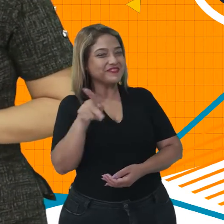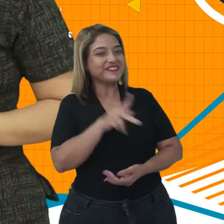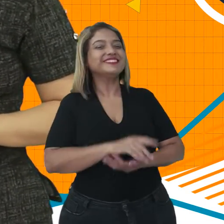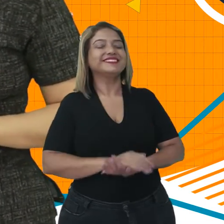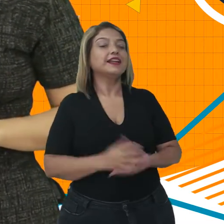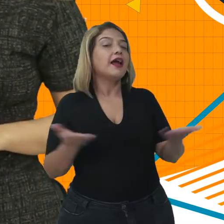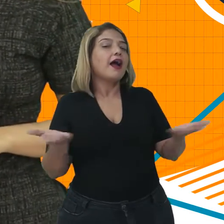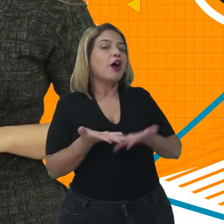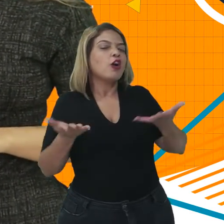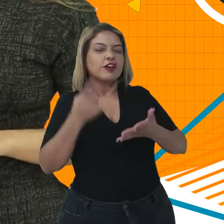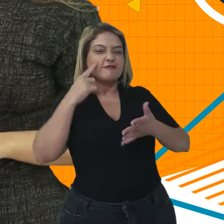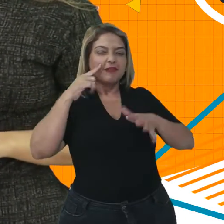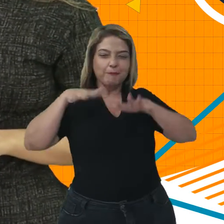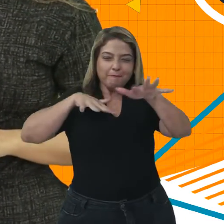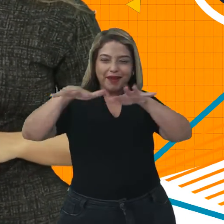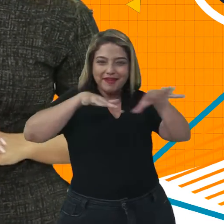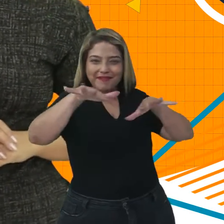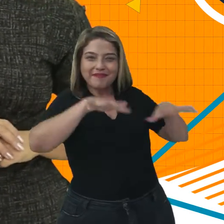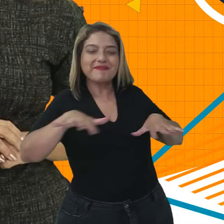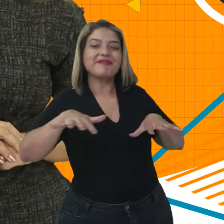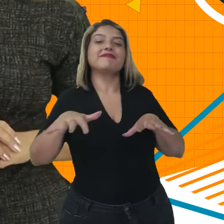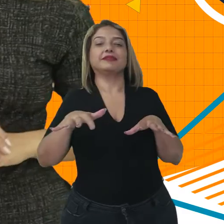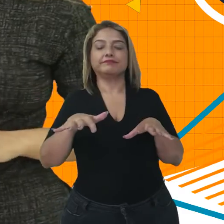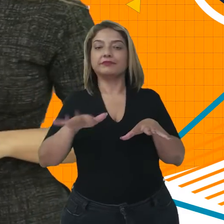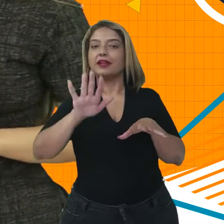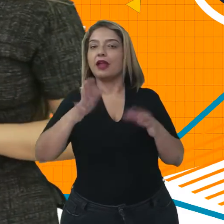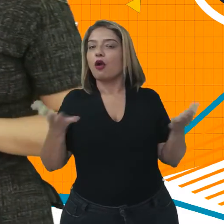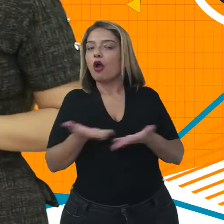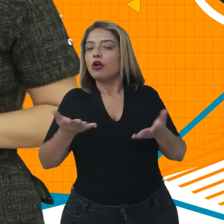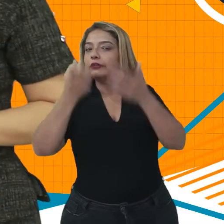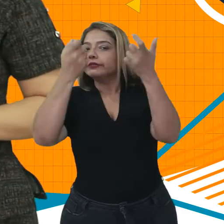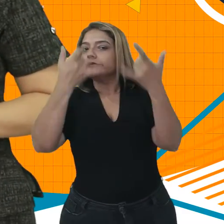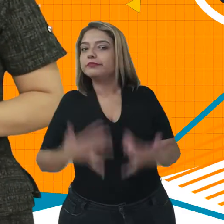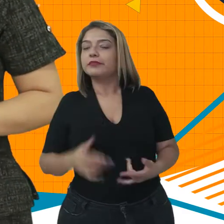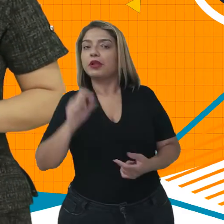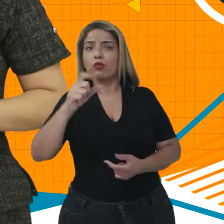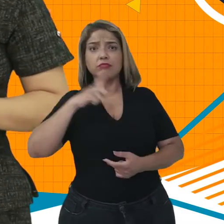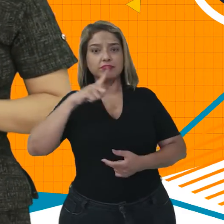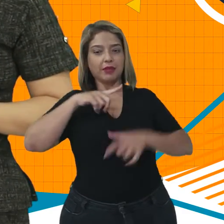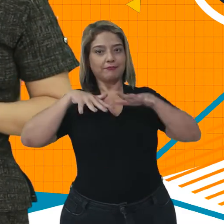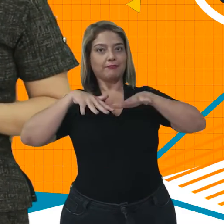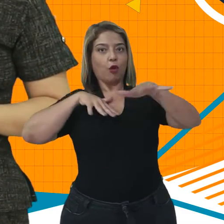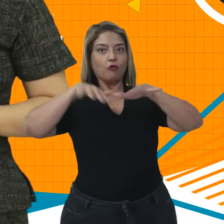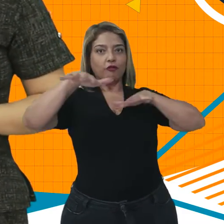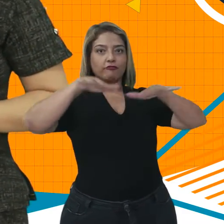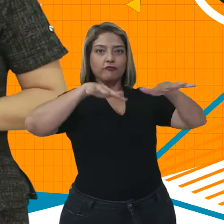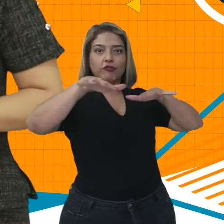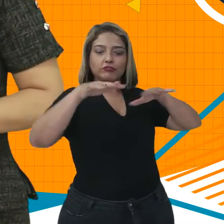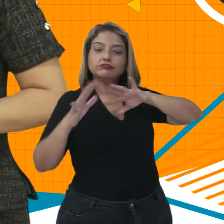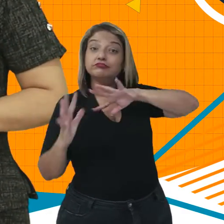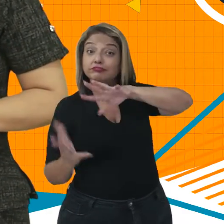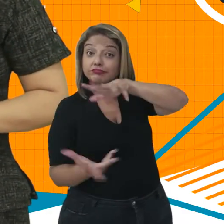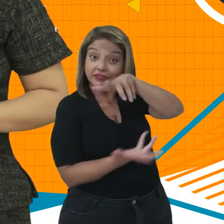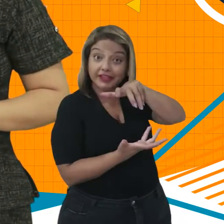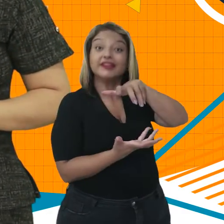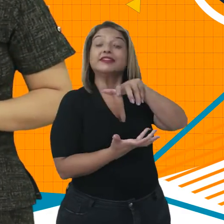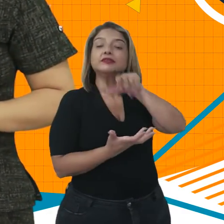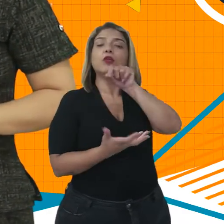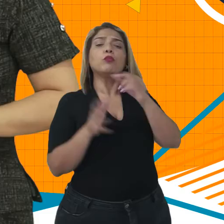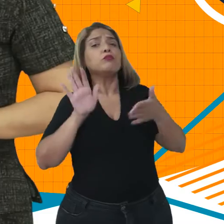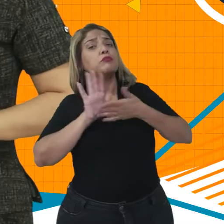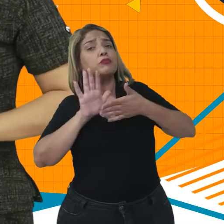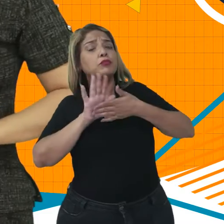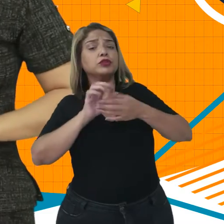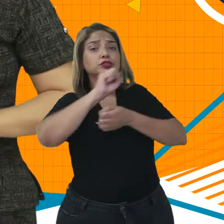bora movimentar um pouco as coisas, pois falaremos sobre os movimentos da Terra. E essa proposta de